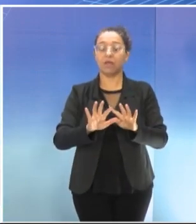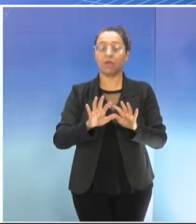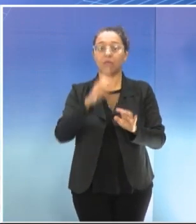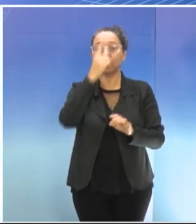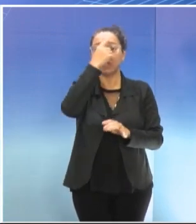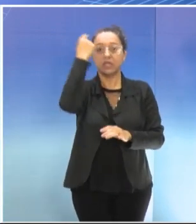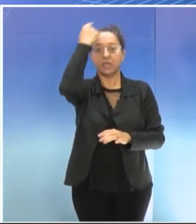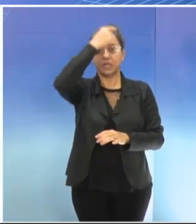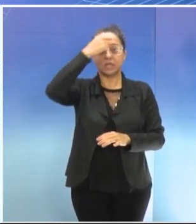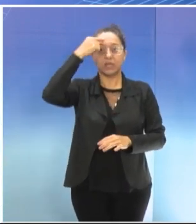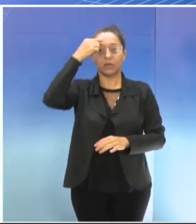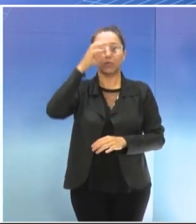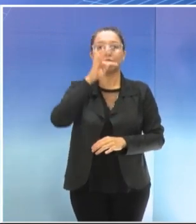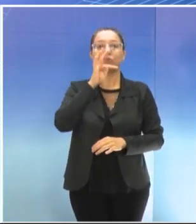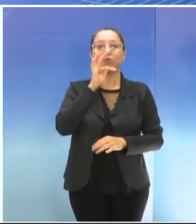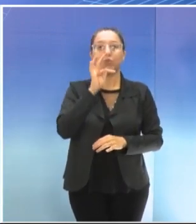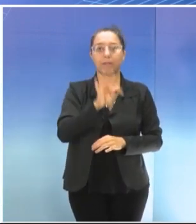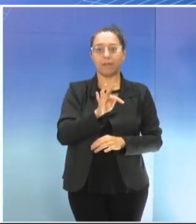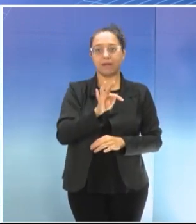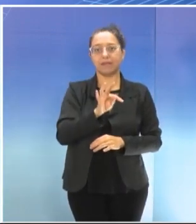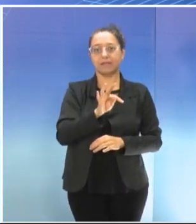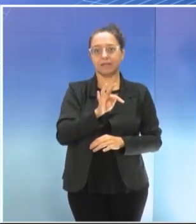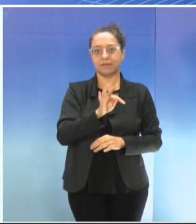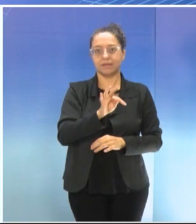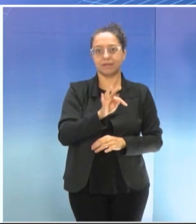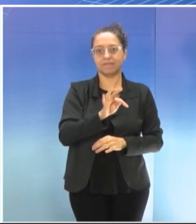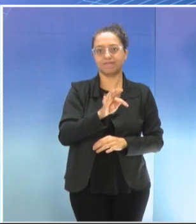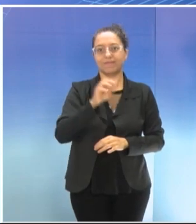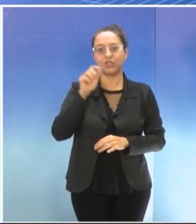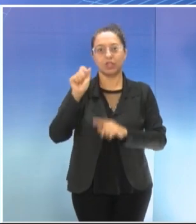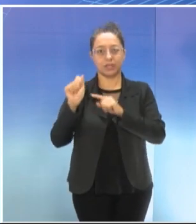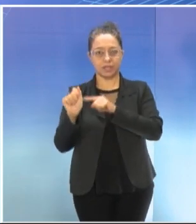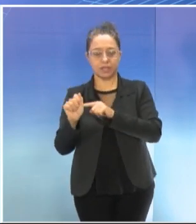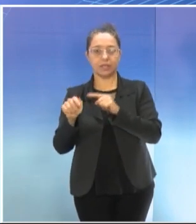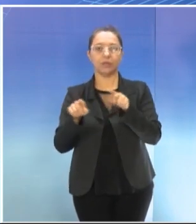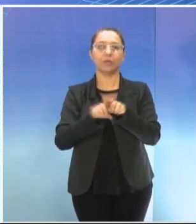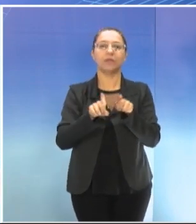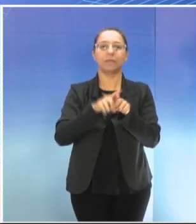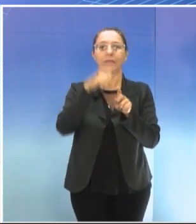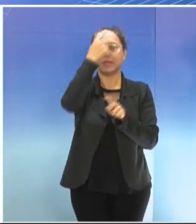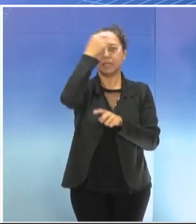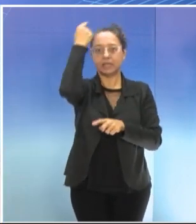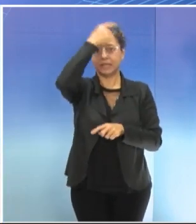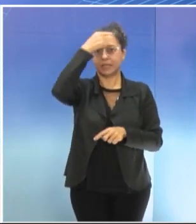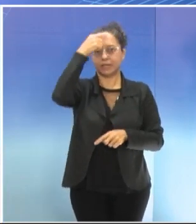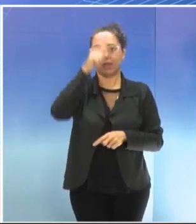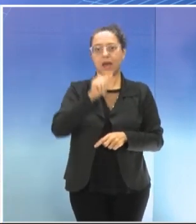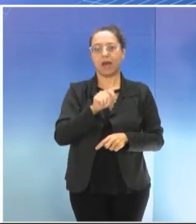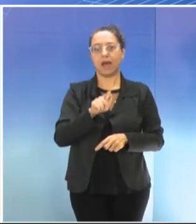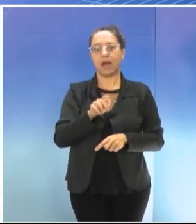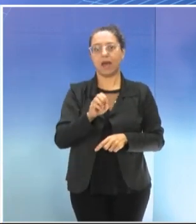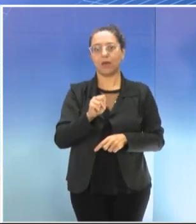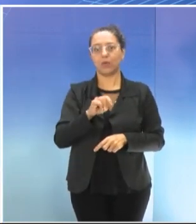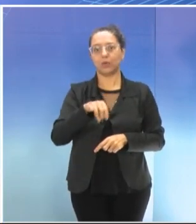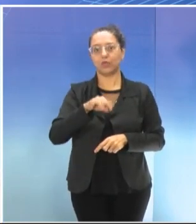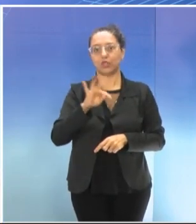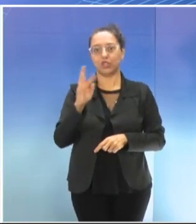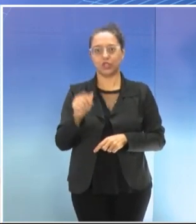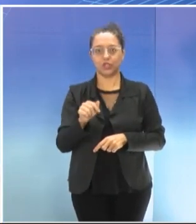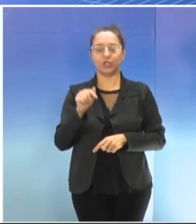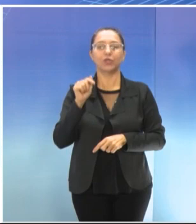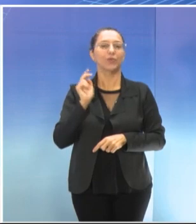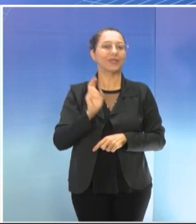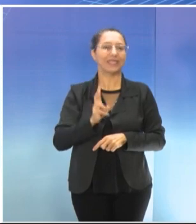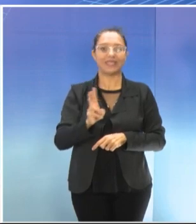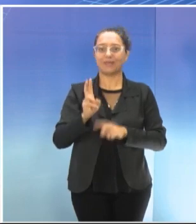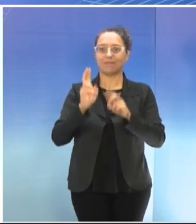nunca São Tomás de Aquino, que é um santo, assim como Santo Agostinho, esses filósofos se tornaram santos, nunca eles vão falar que a razão